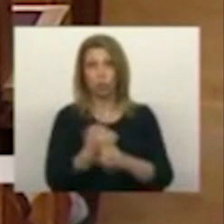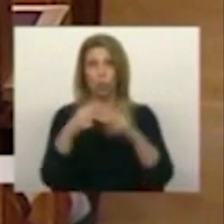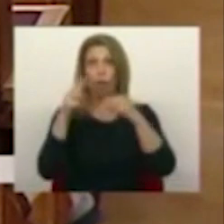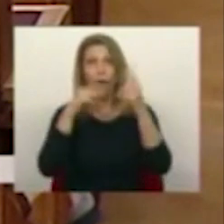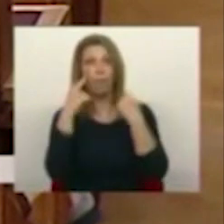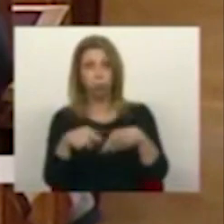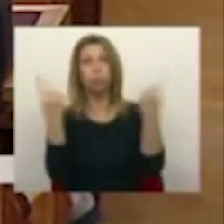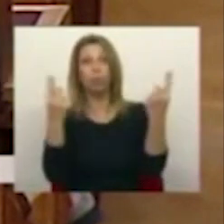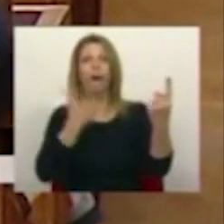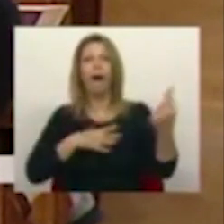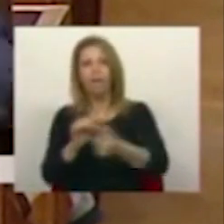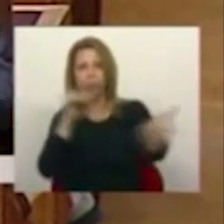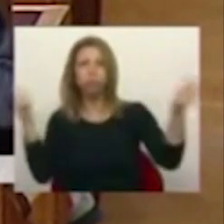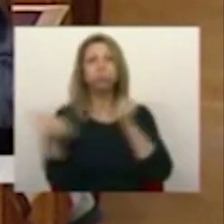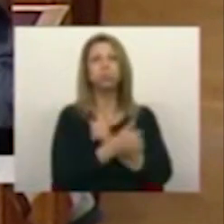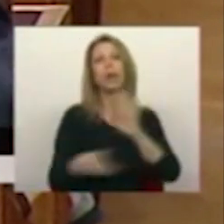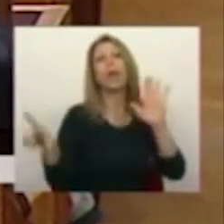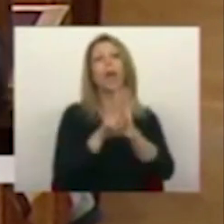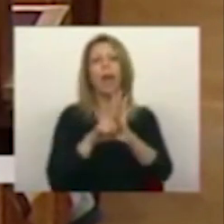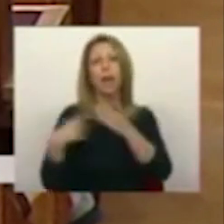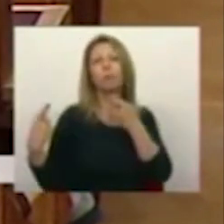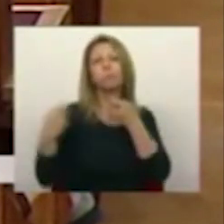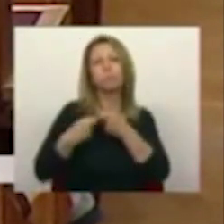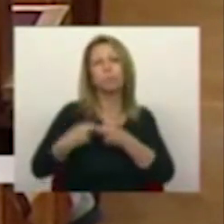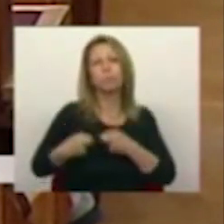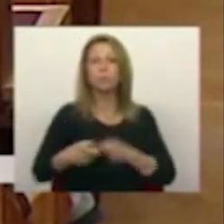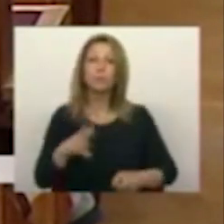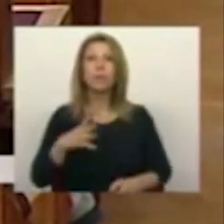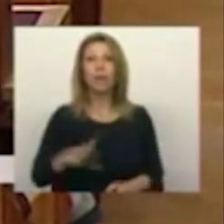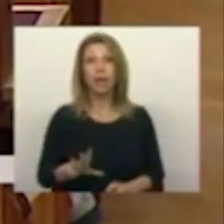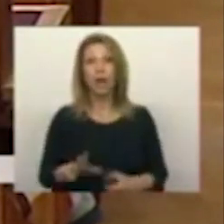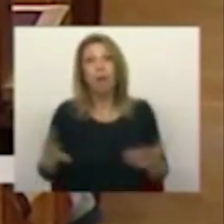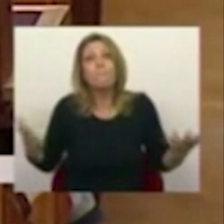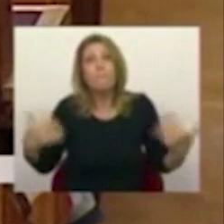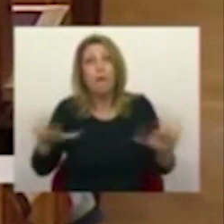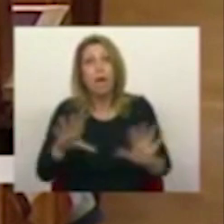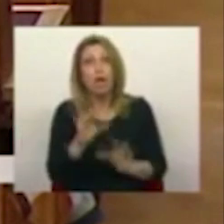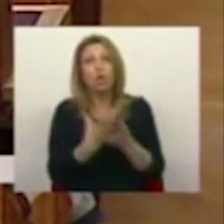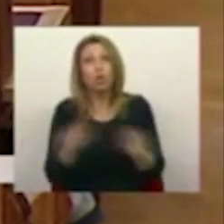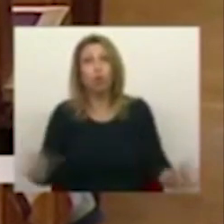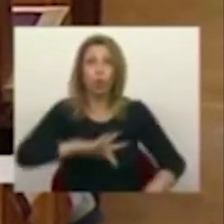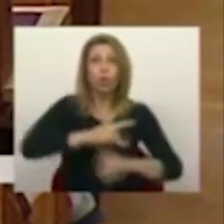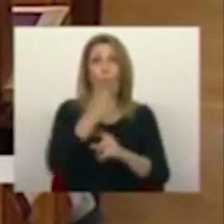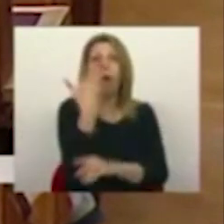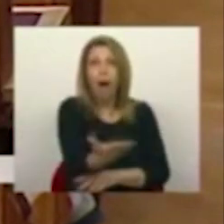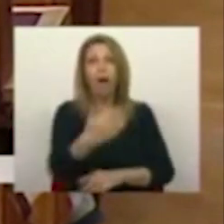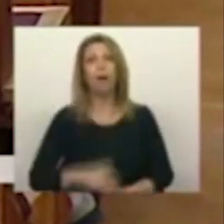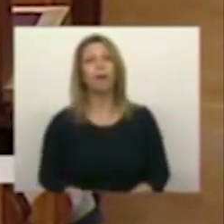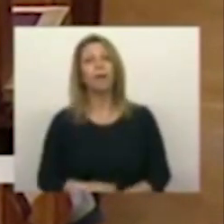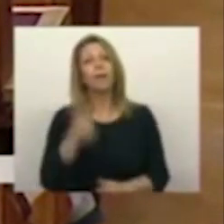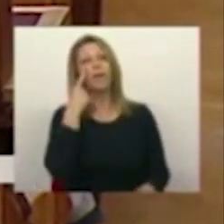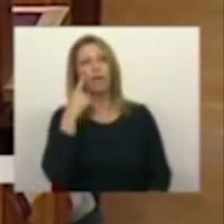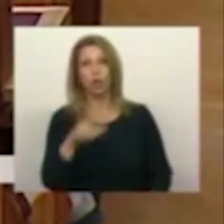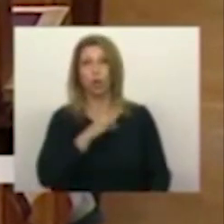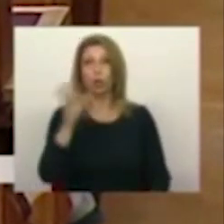Públicas queria mudar uma lei à medida, quando afinal há outras soluções. E veja, o Sr. Primeiro-Ministro disse,